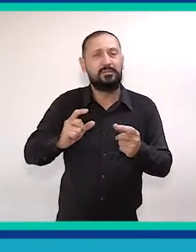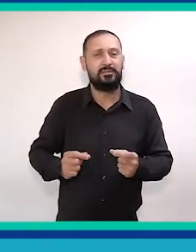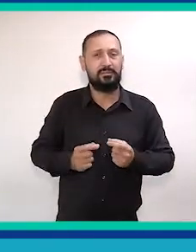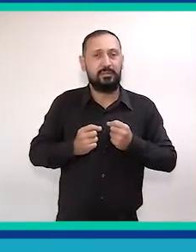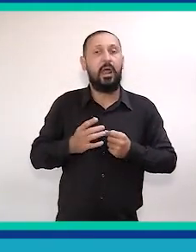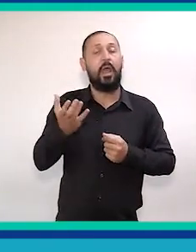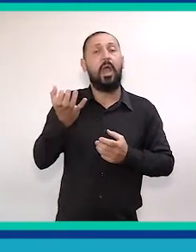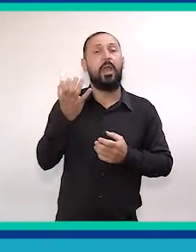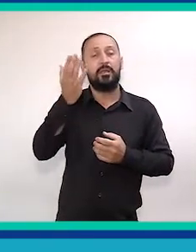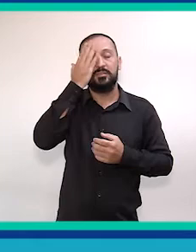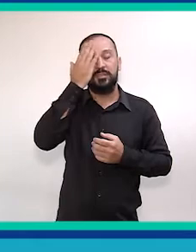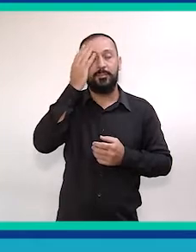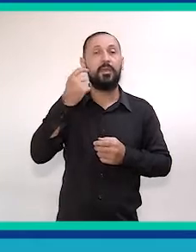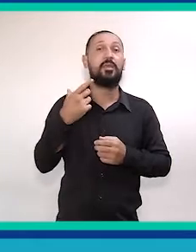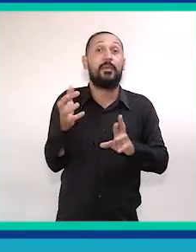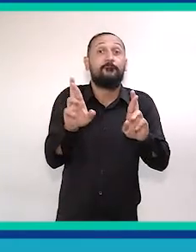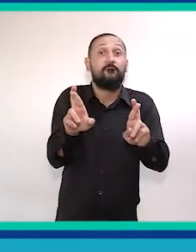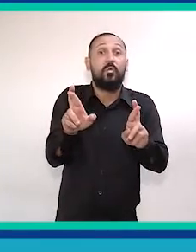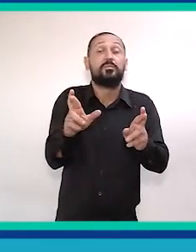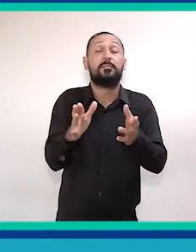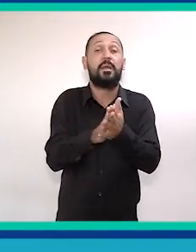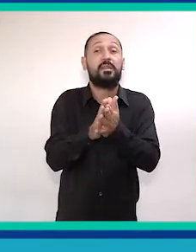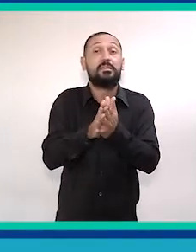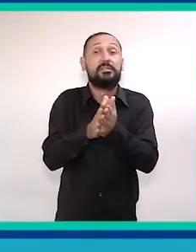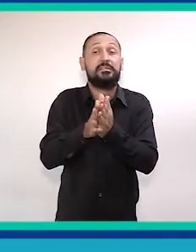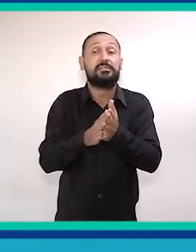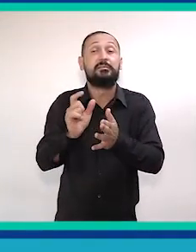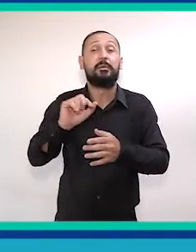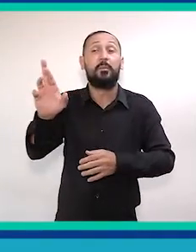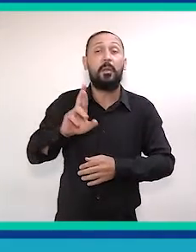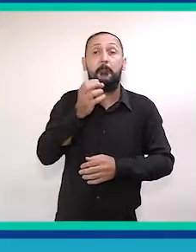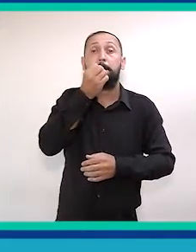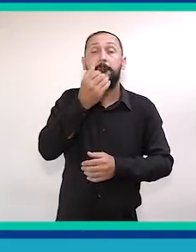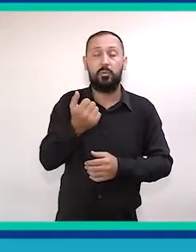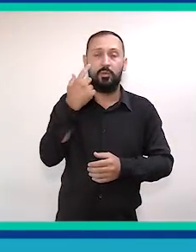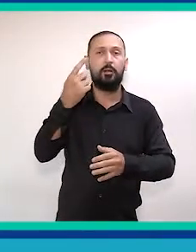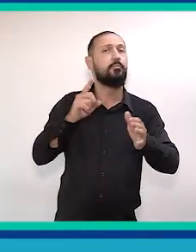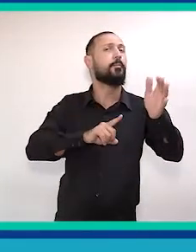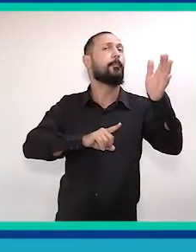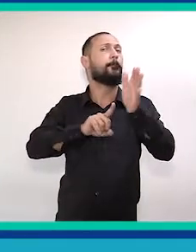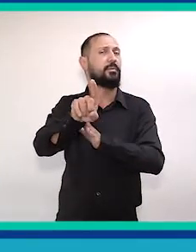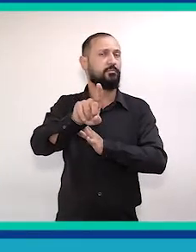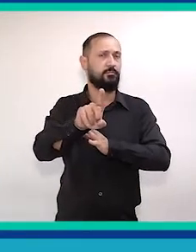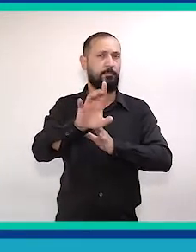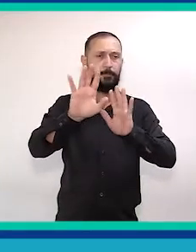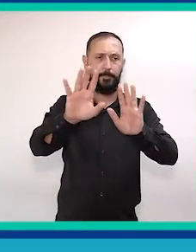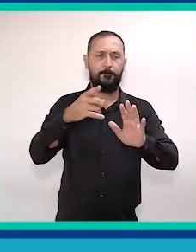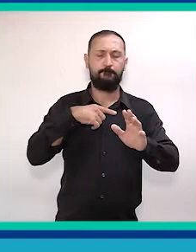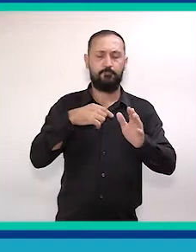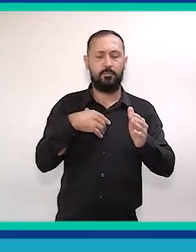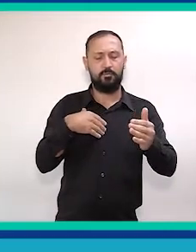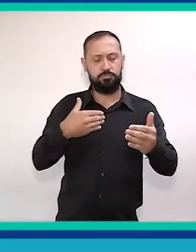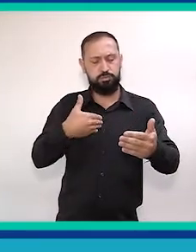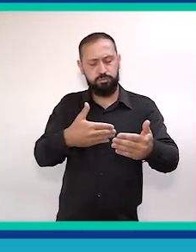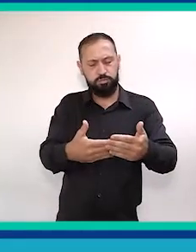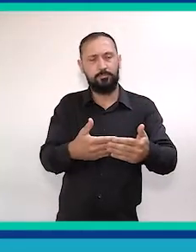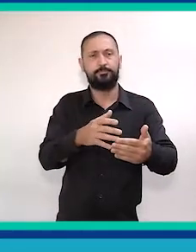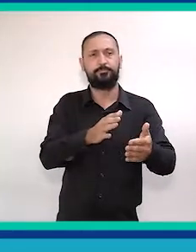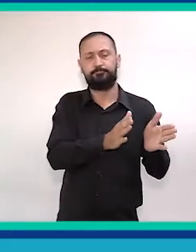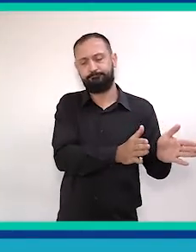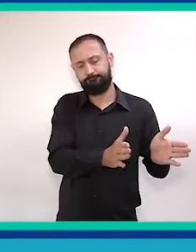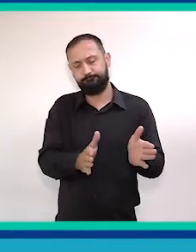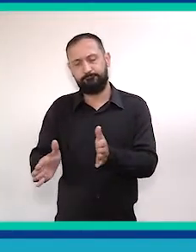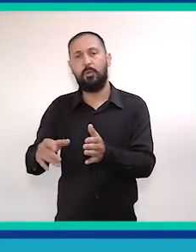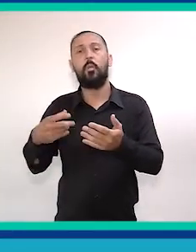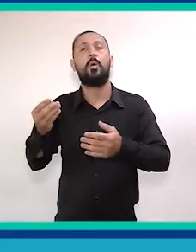pessoas, elas gostam de saber, elas esperam resultados, né? Então, Breno, eu queria começar perguntando para você, depois de todo esse